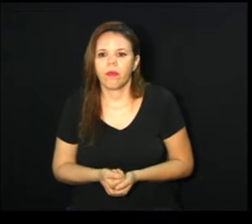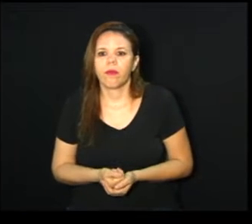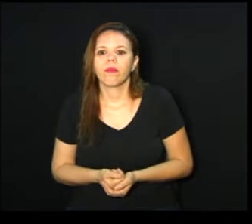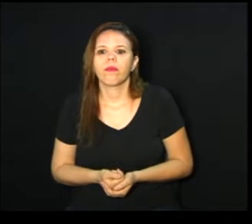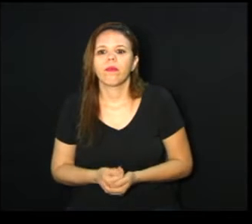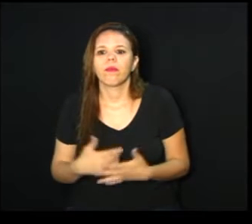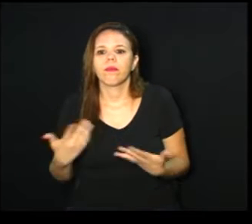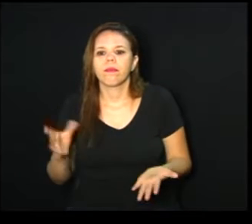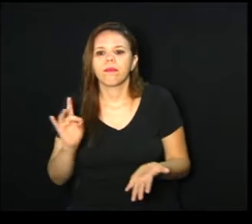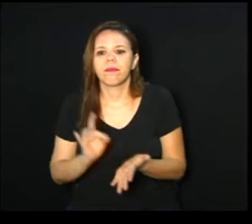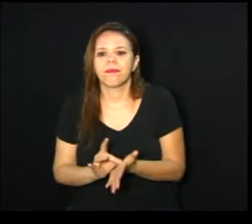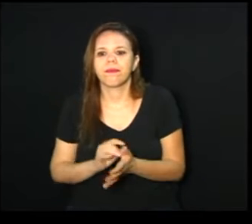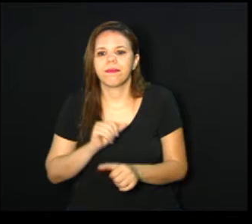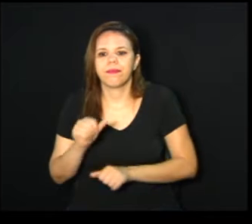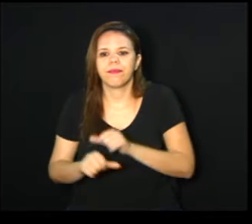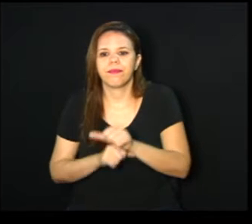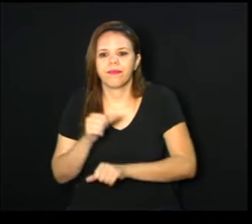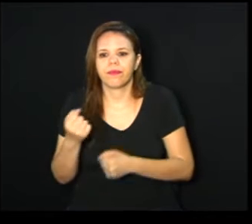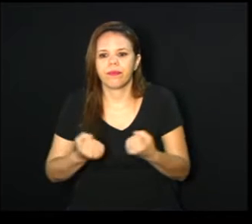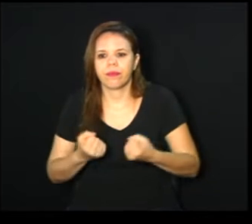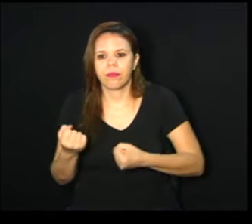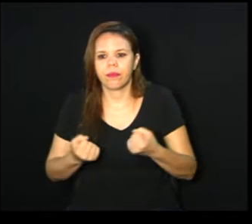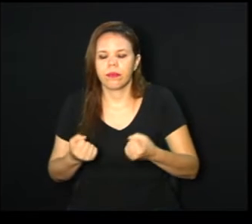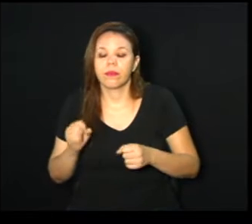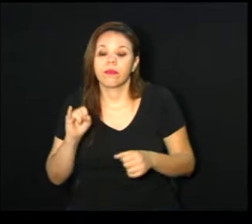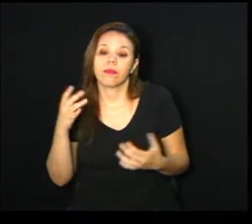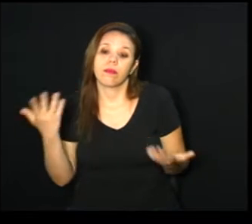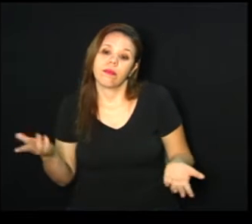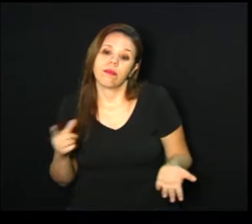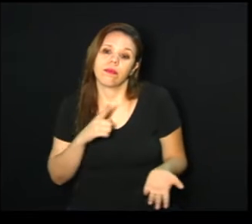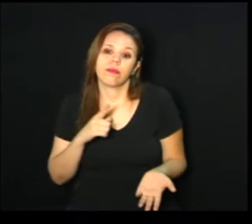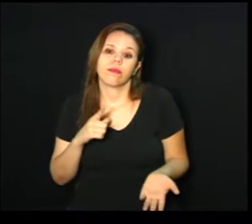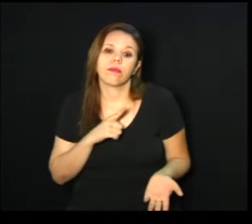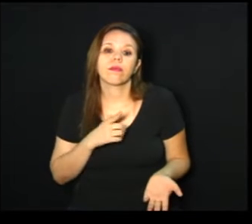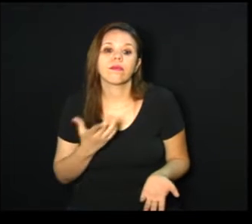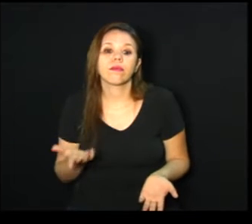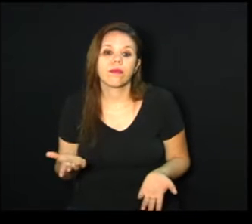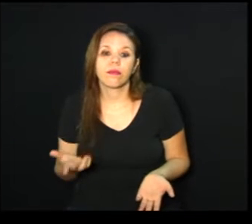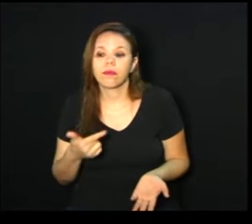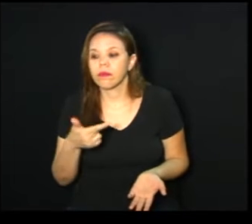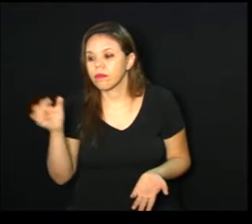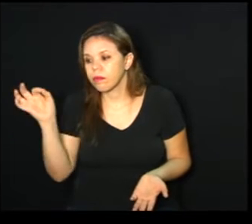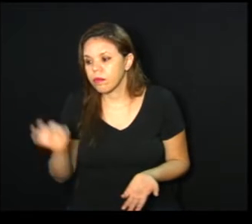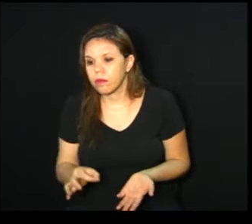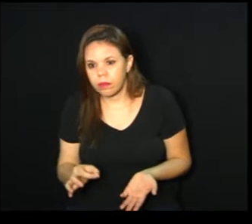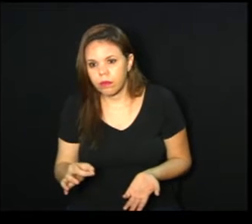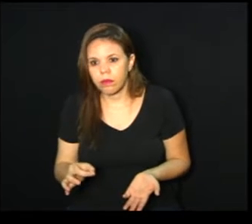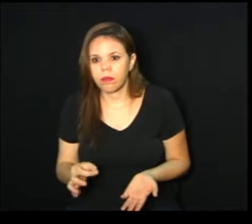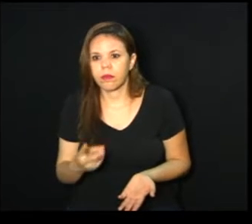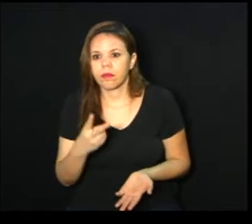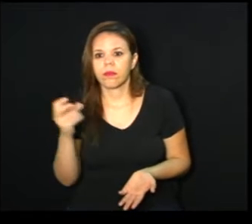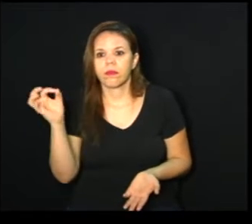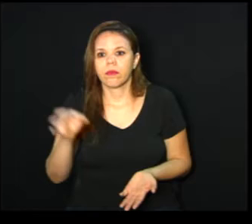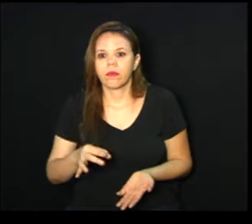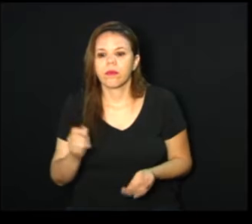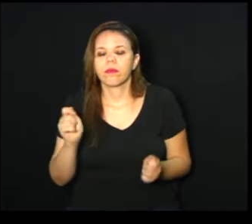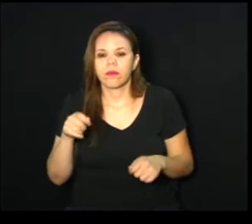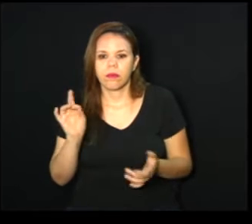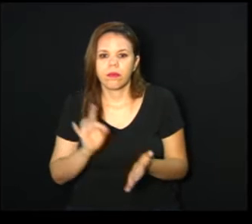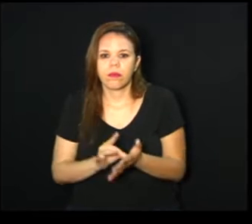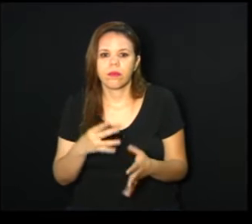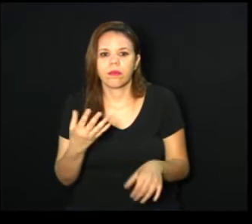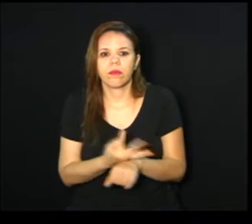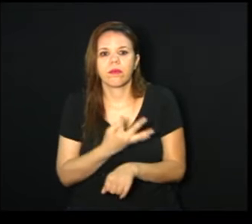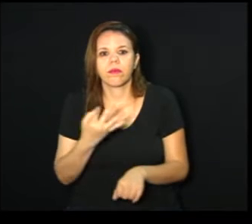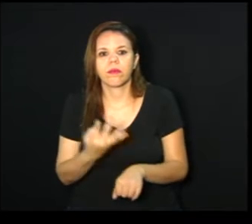qual o real impacto desses veículos na rede? Será que se eu tiver uma percentual de 10% dos veículos, 20%, será que minha rede realmente vai